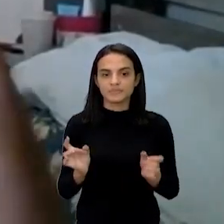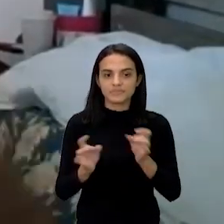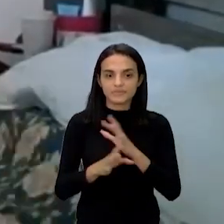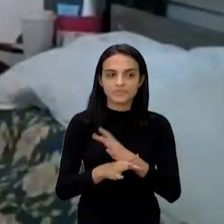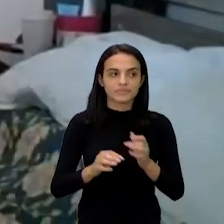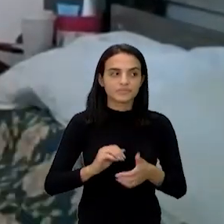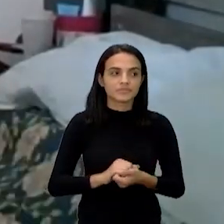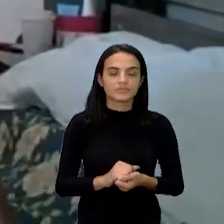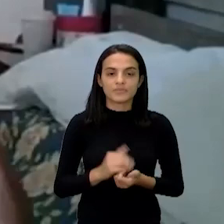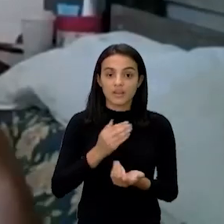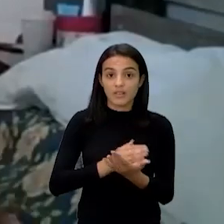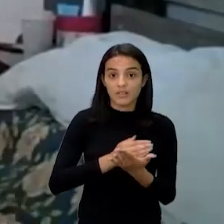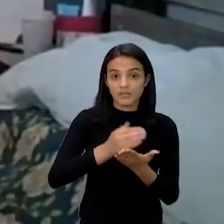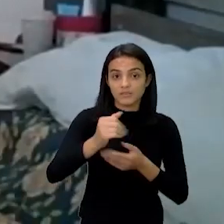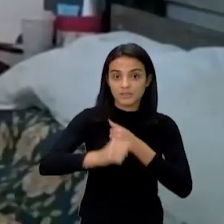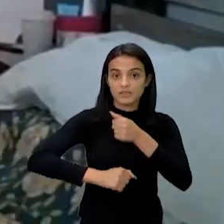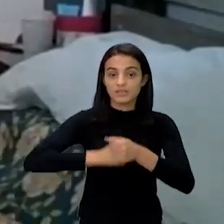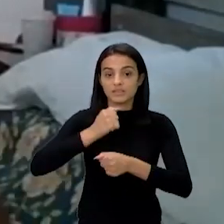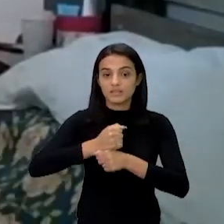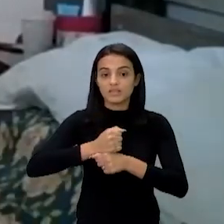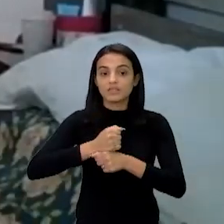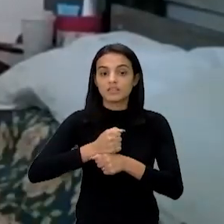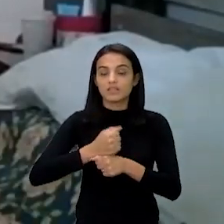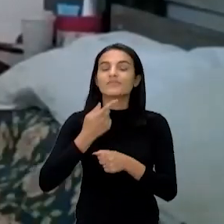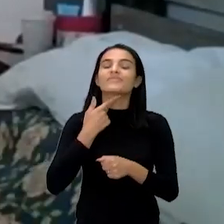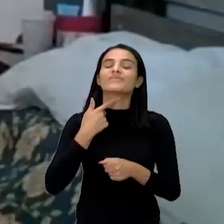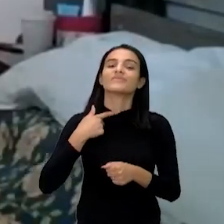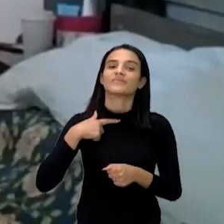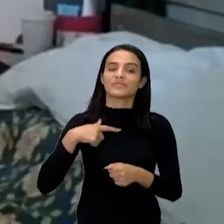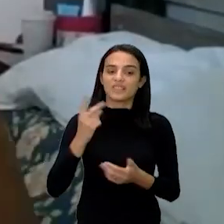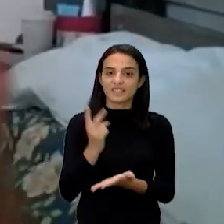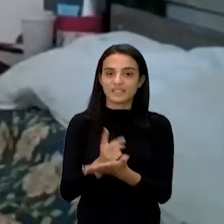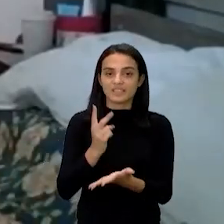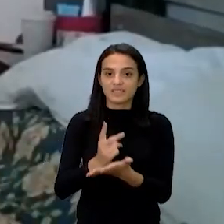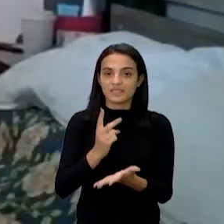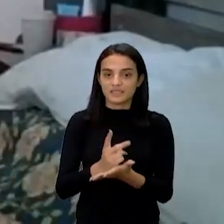assim, né? Começava o ano, eu vinha com uma vontade, sempre com uma